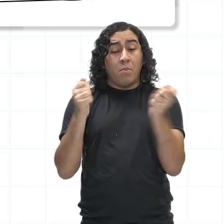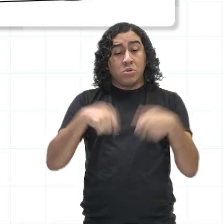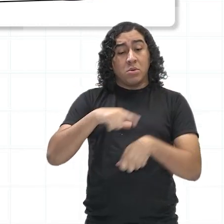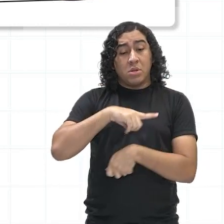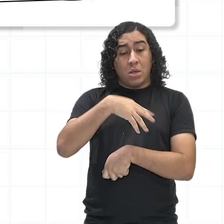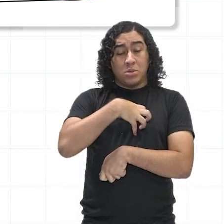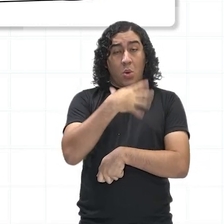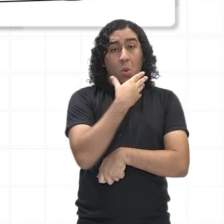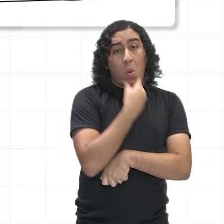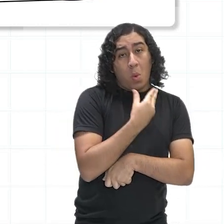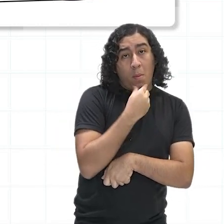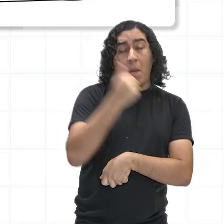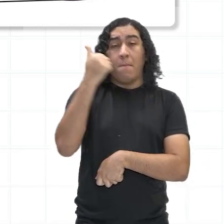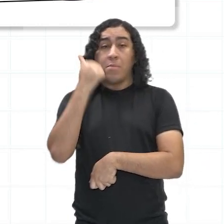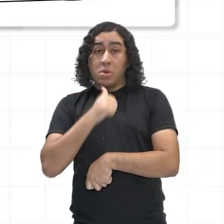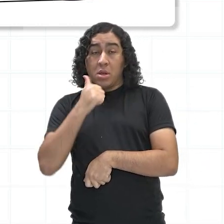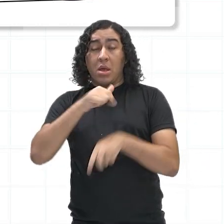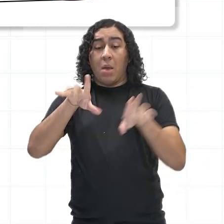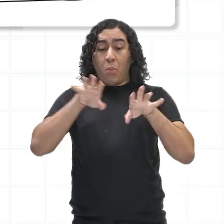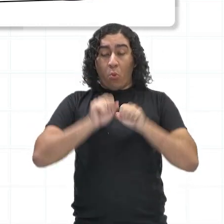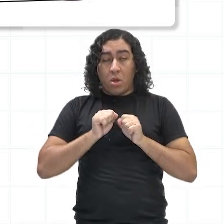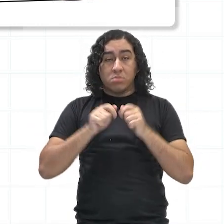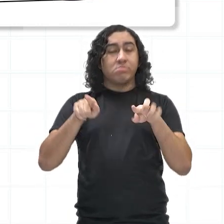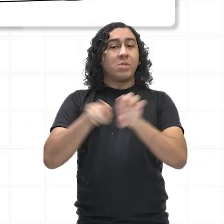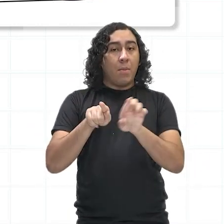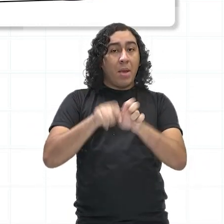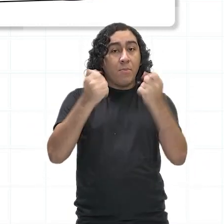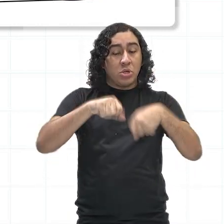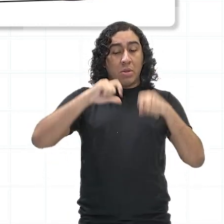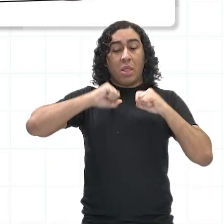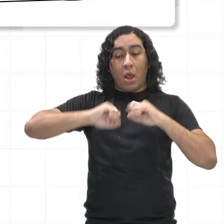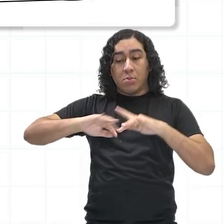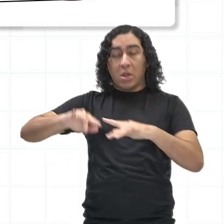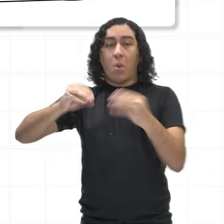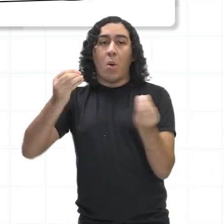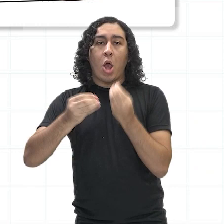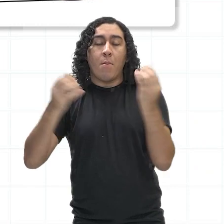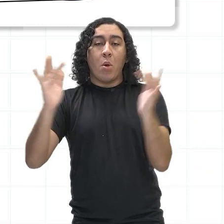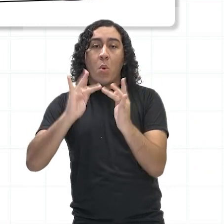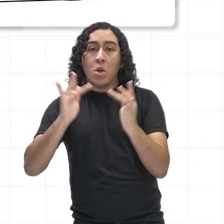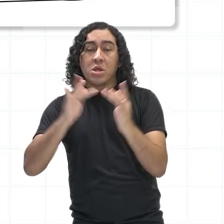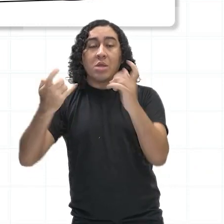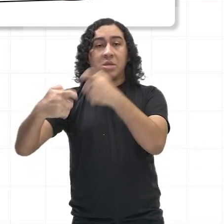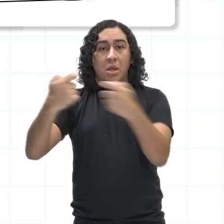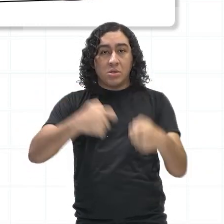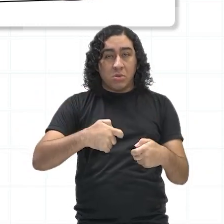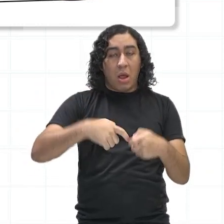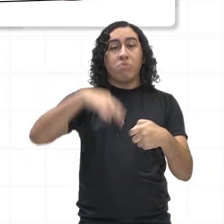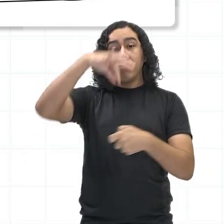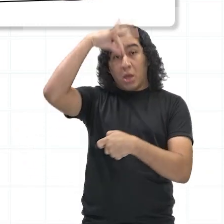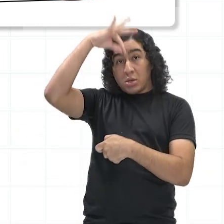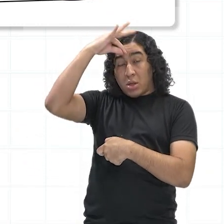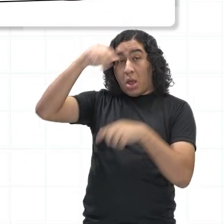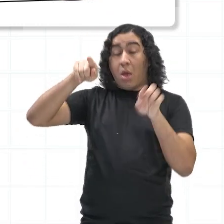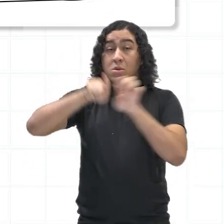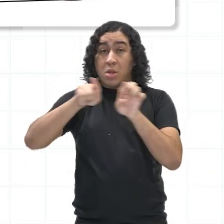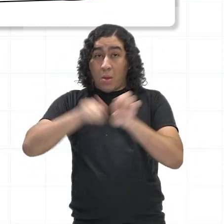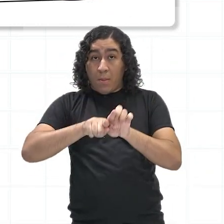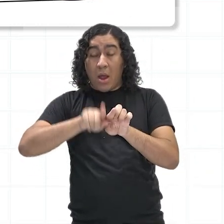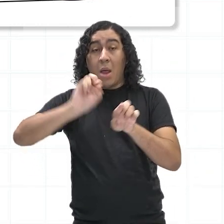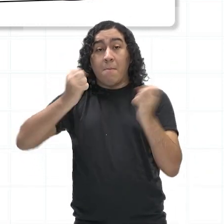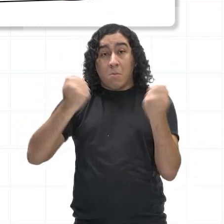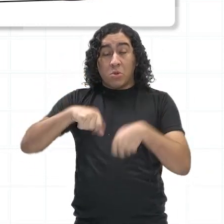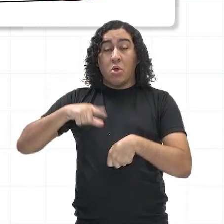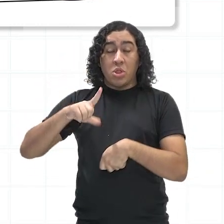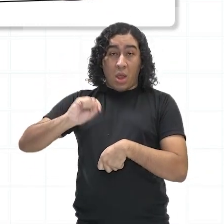homens quanto mulheres e pode ser transmitida pelo contato sexual vaginal, oral ou